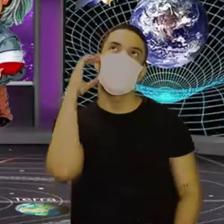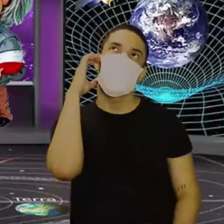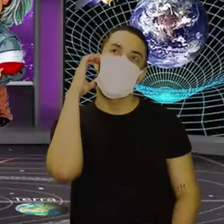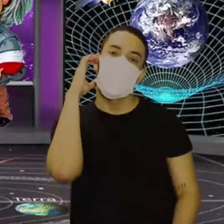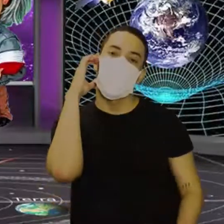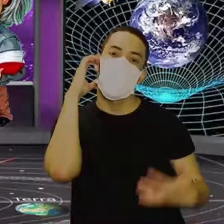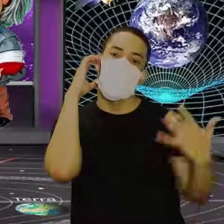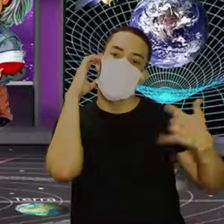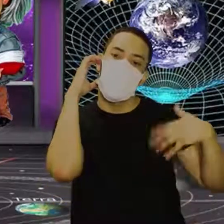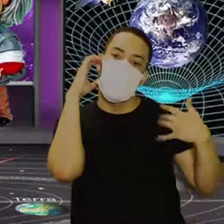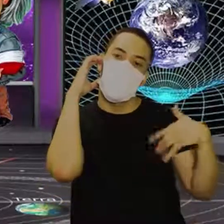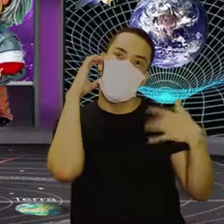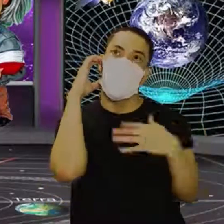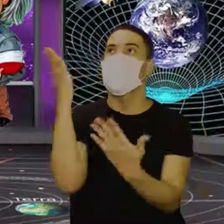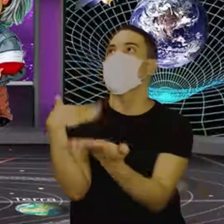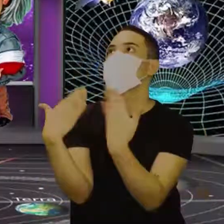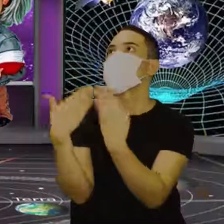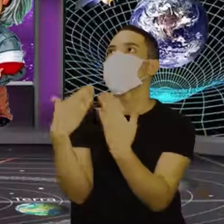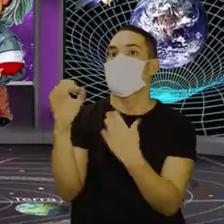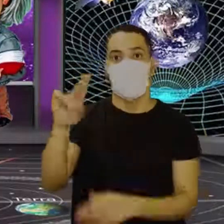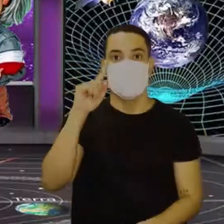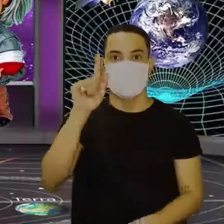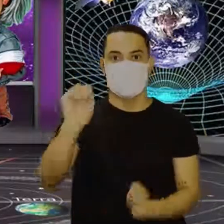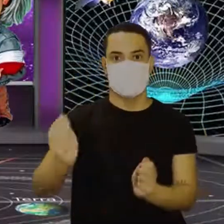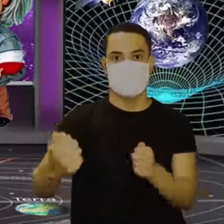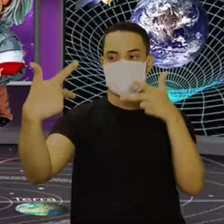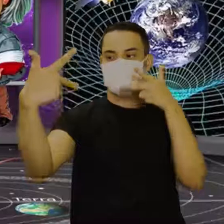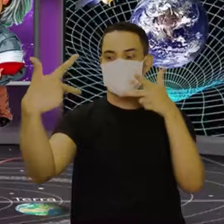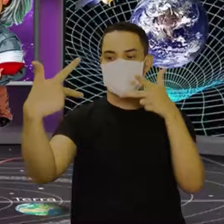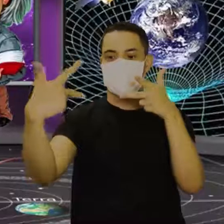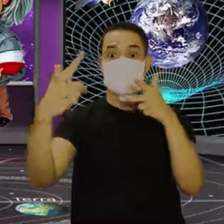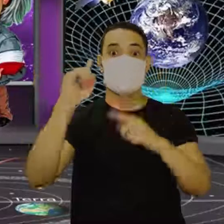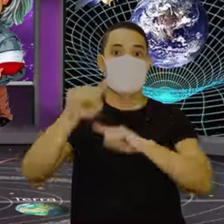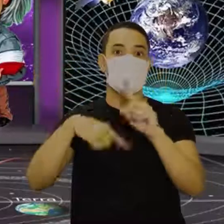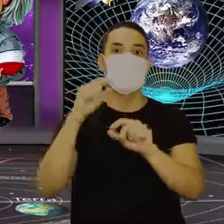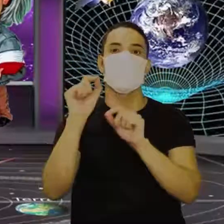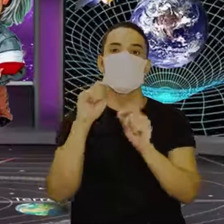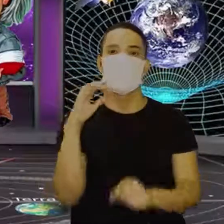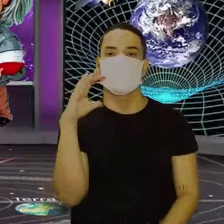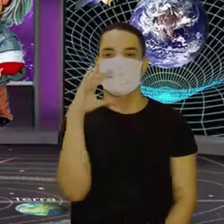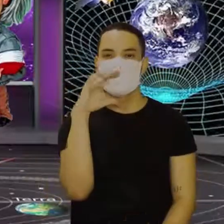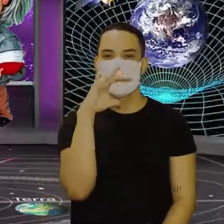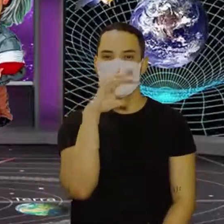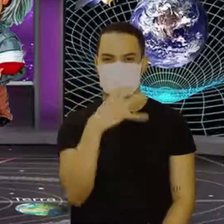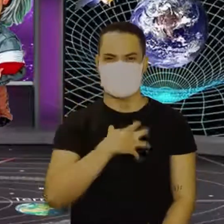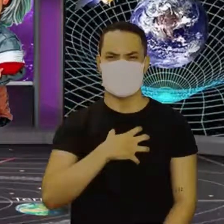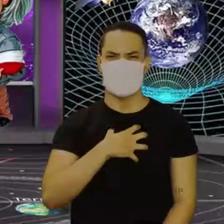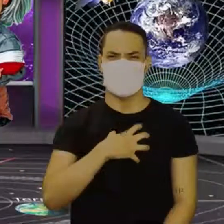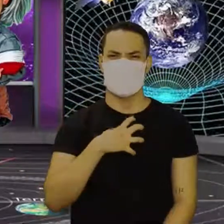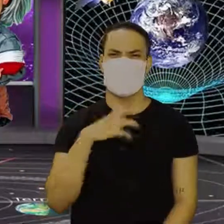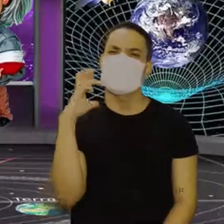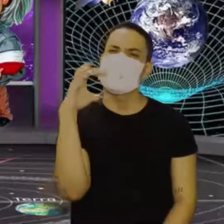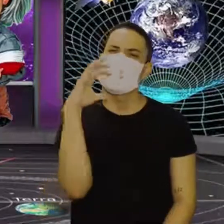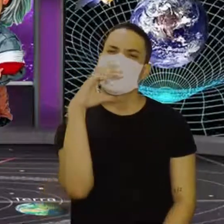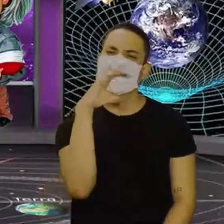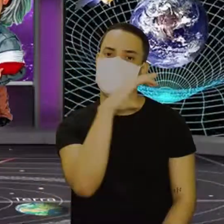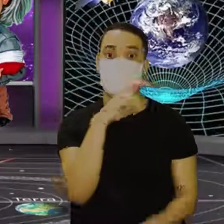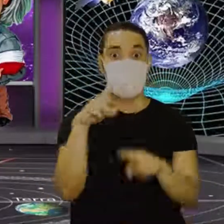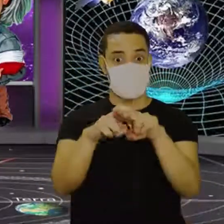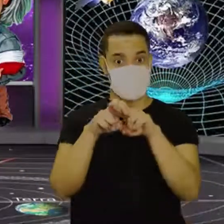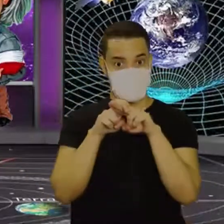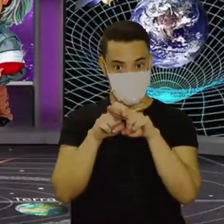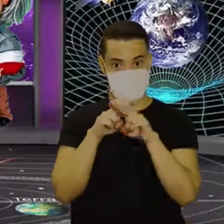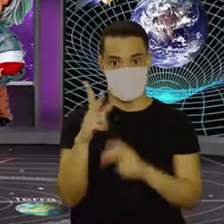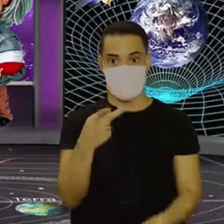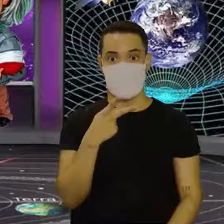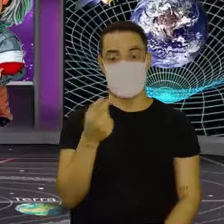fica conversando. Depois de um tempo, ele aquece. Então, o que aquece? A bateria. Por isso que é até indicado que